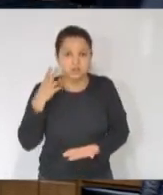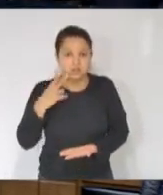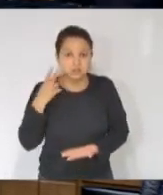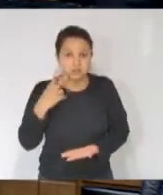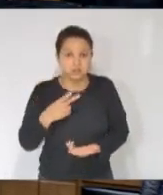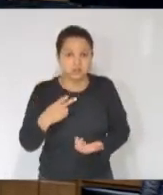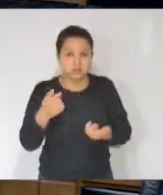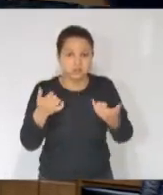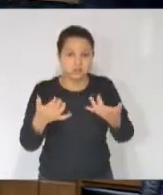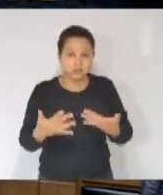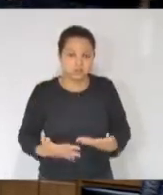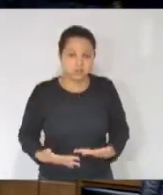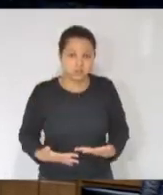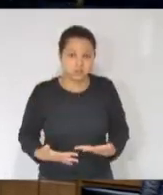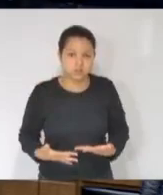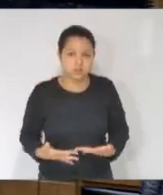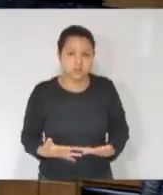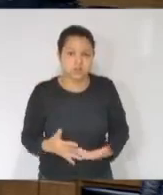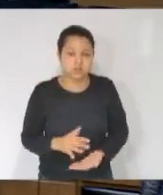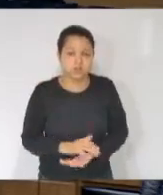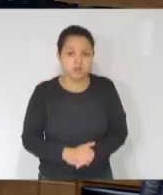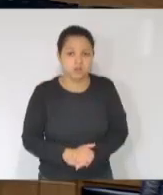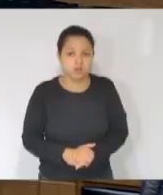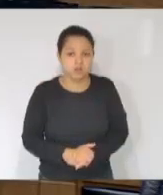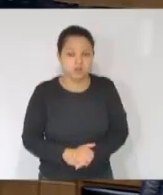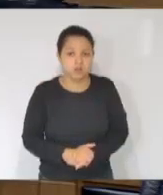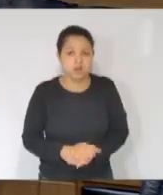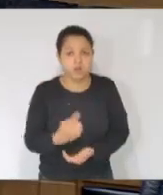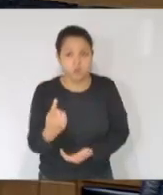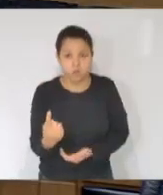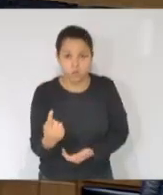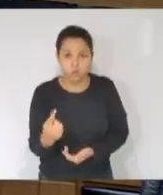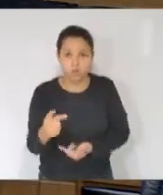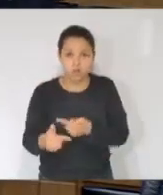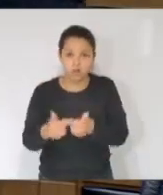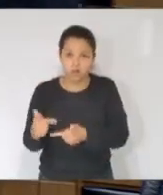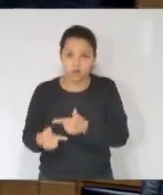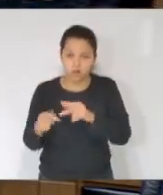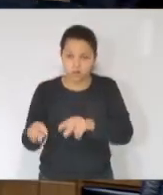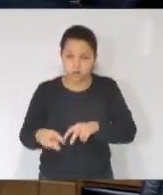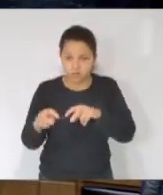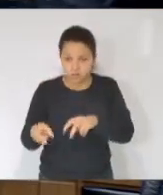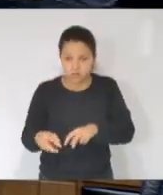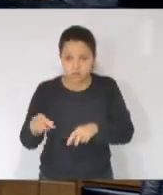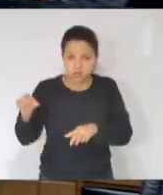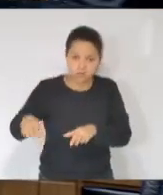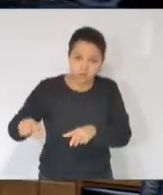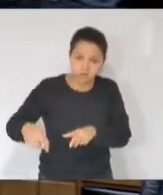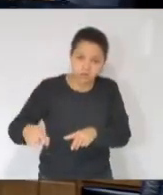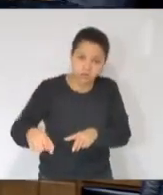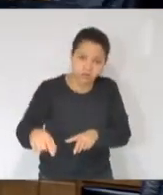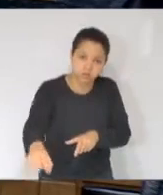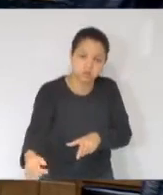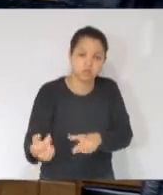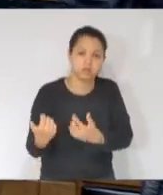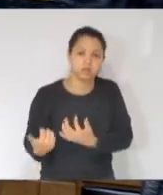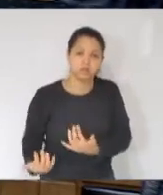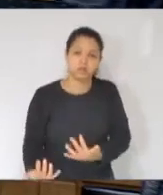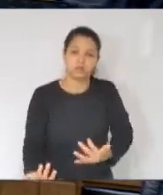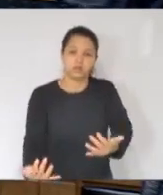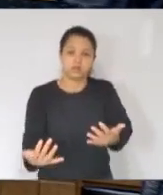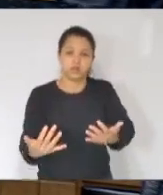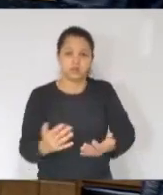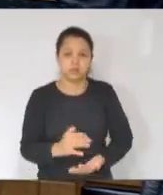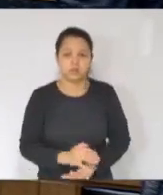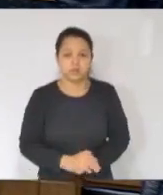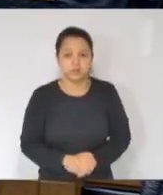falou, um agricultor planta o equivalente ao que todo na aldeia. Então, eu e o deputado Gere